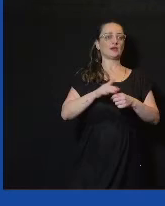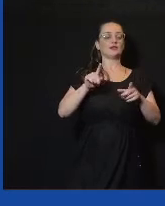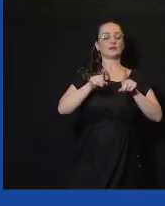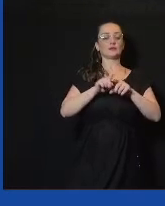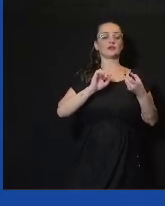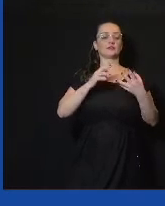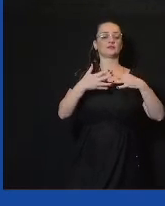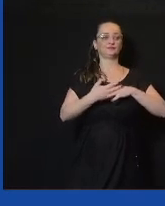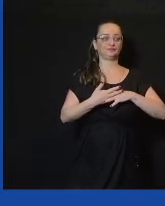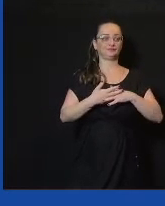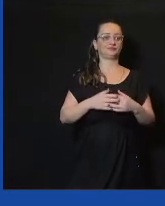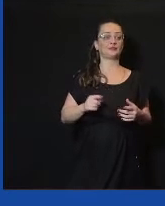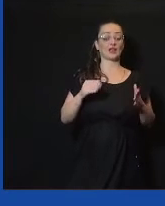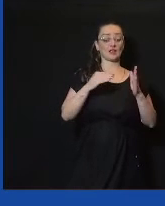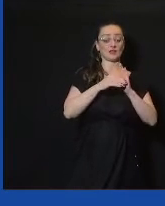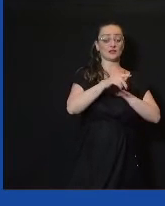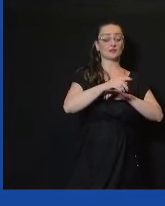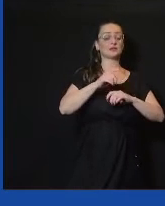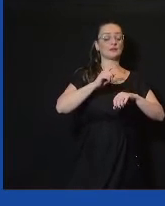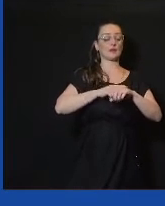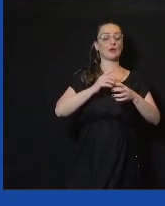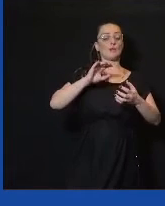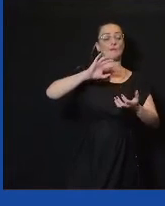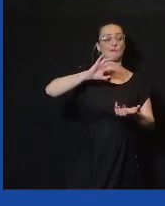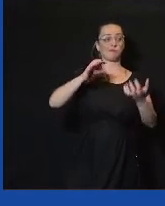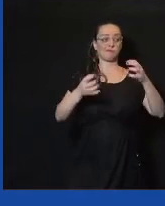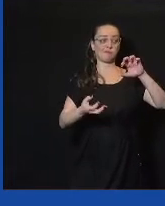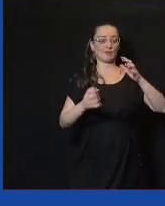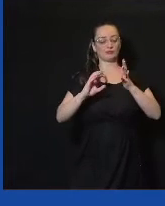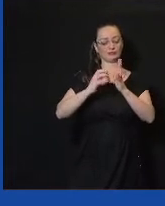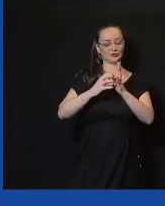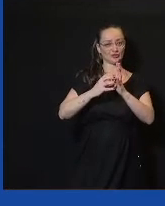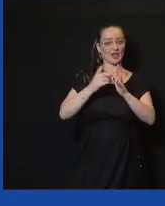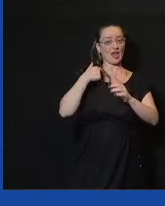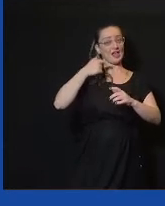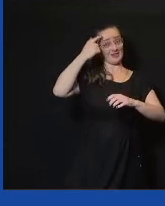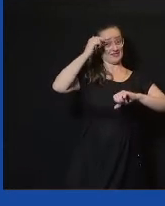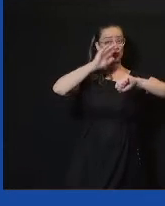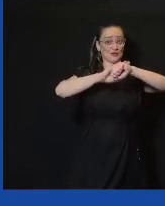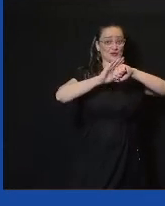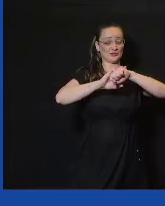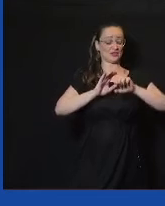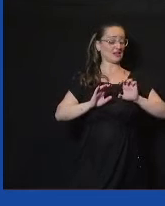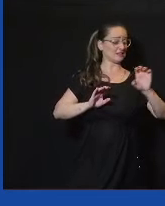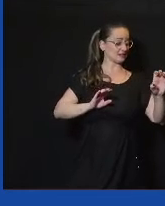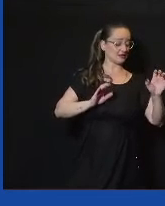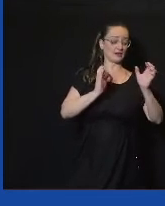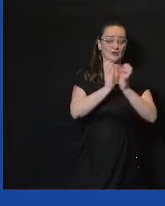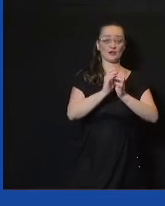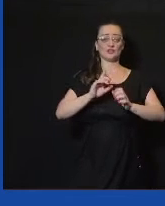Até então, o momento de polarização do nosso país era uma polarização ideológica, de esquerda versus direita.